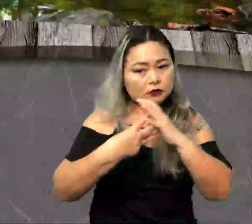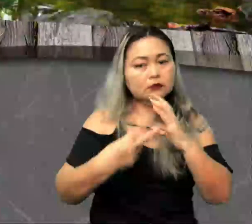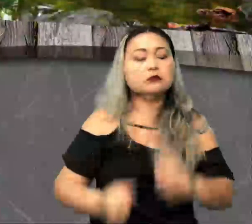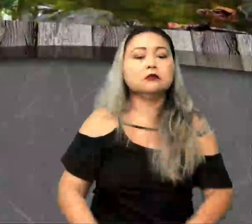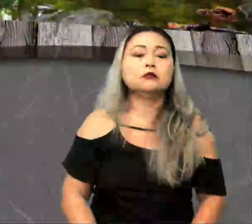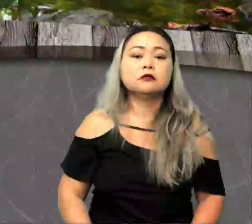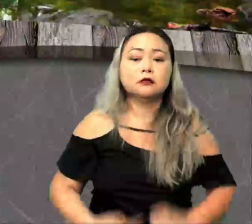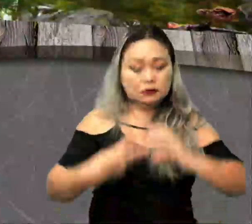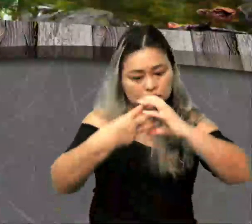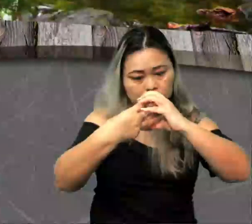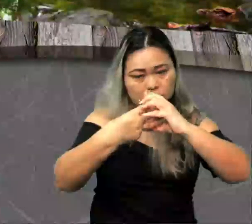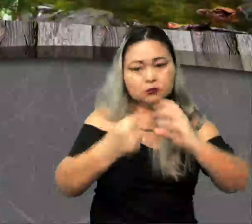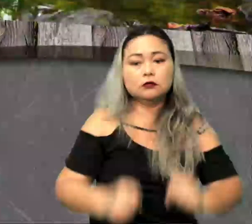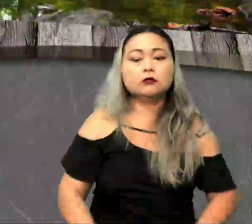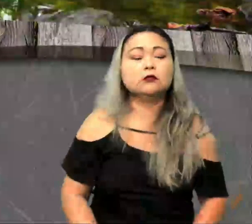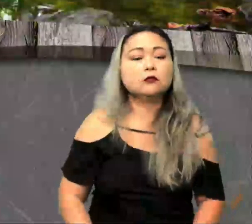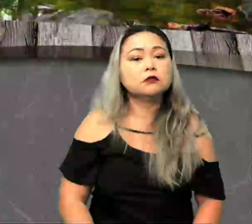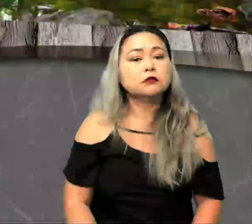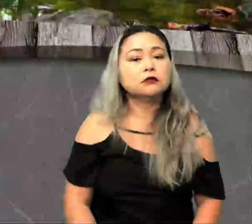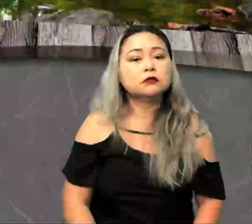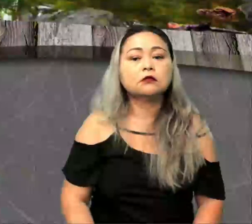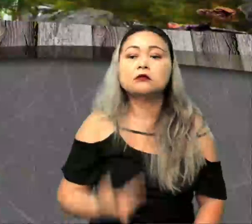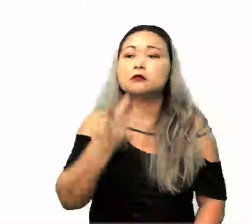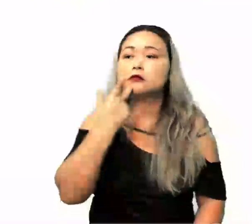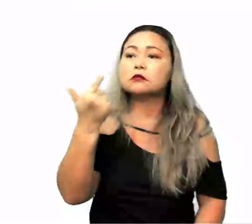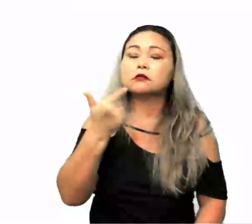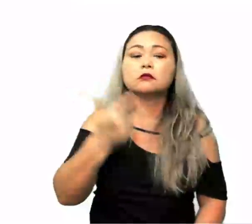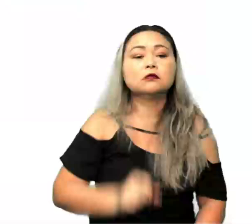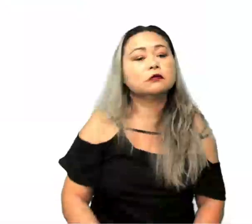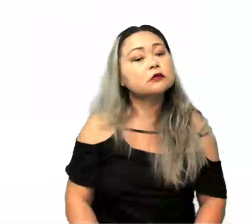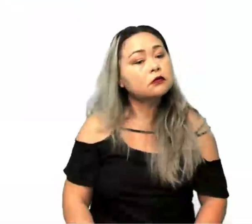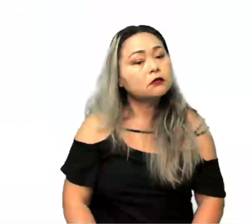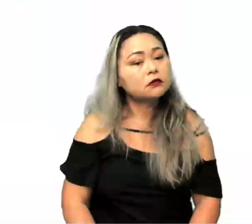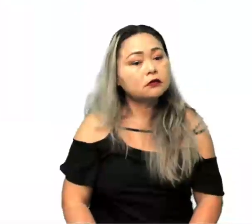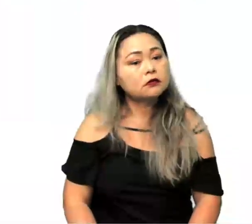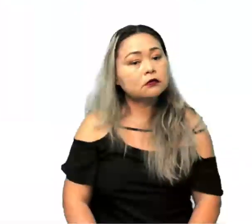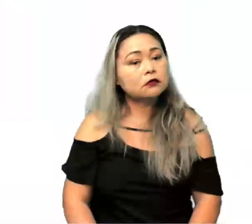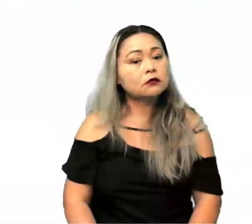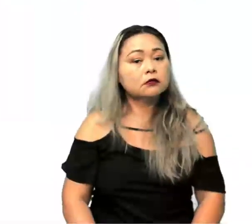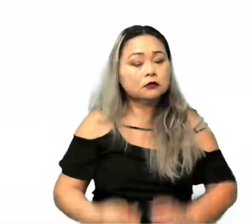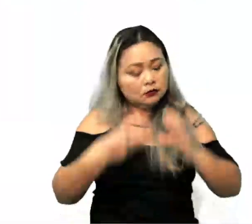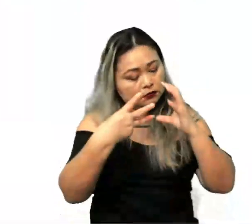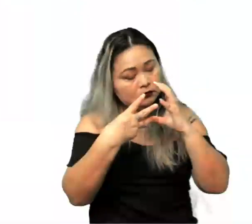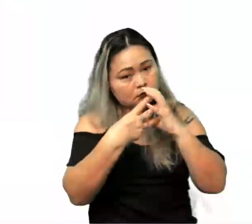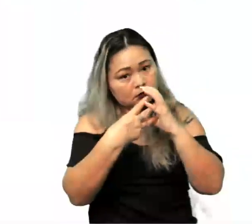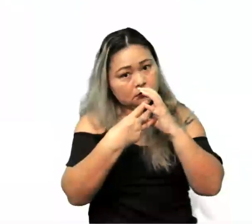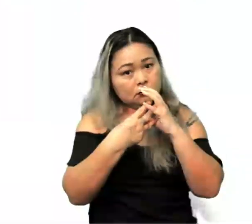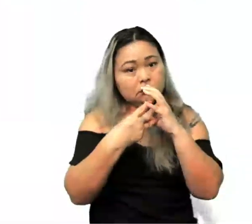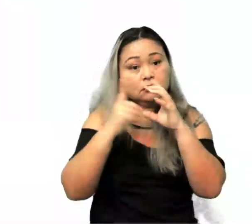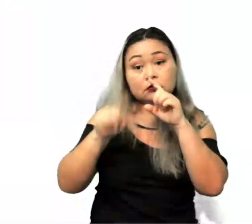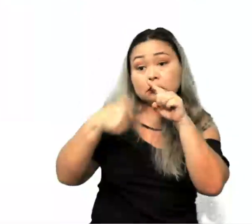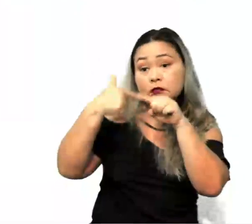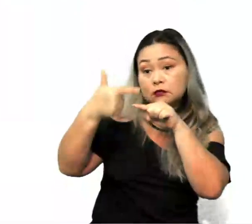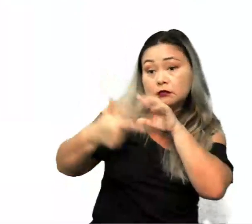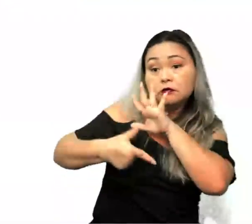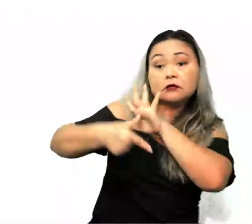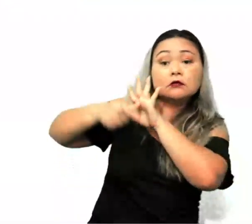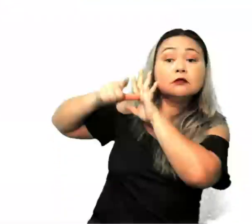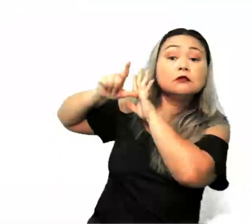unidade morfofisiológica. O que diz o 2? Vamos lá? Uma célula só surge de